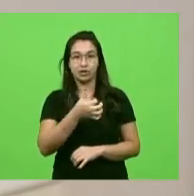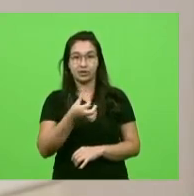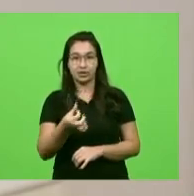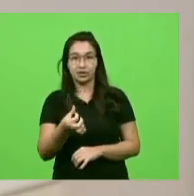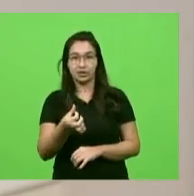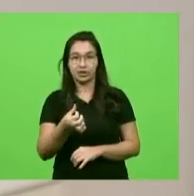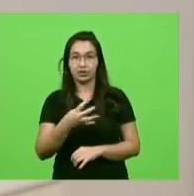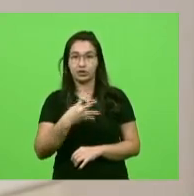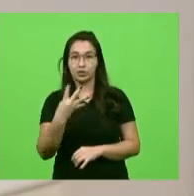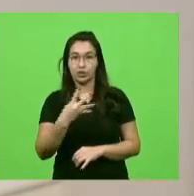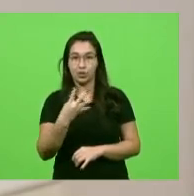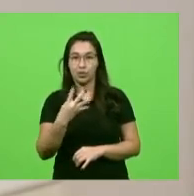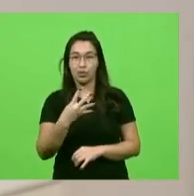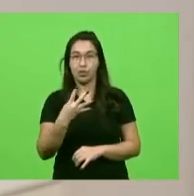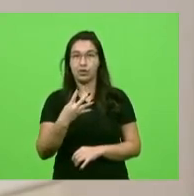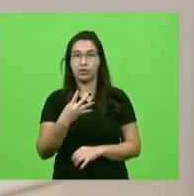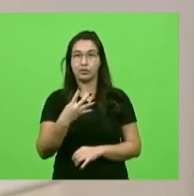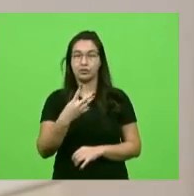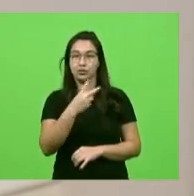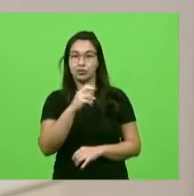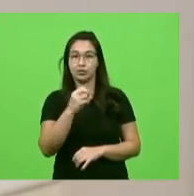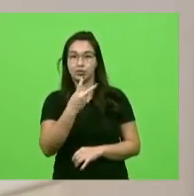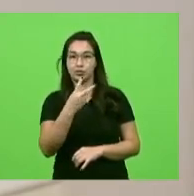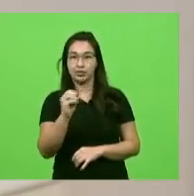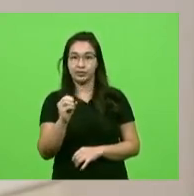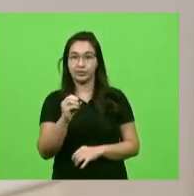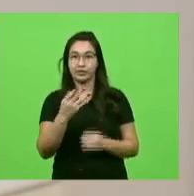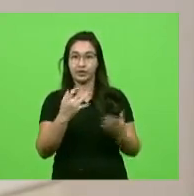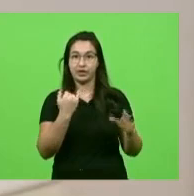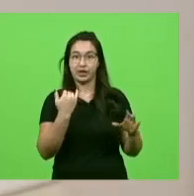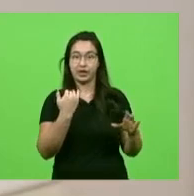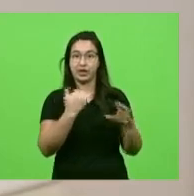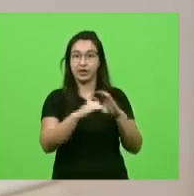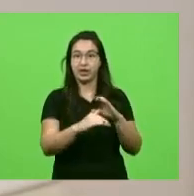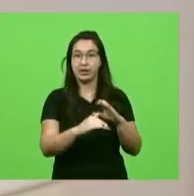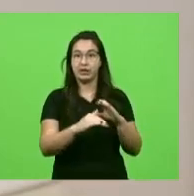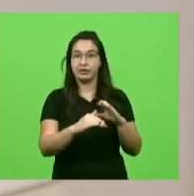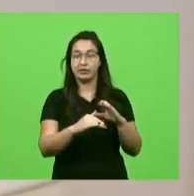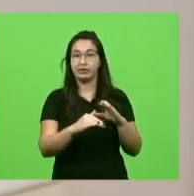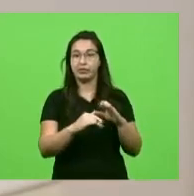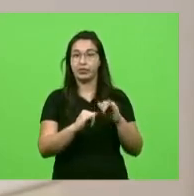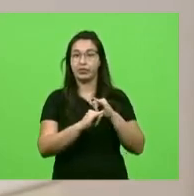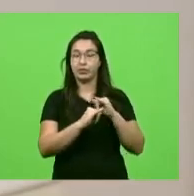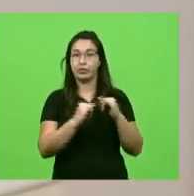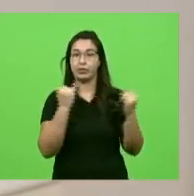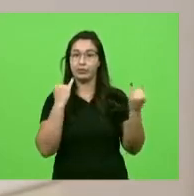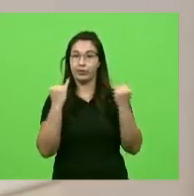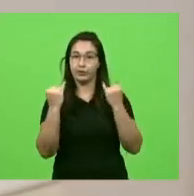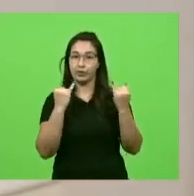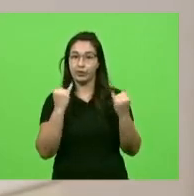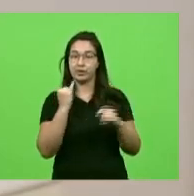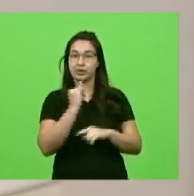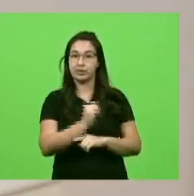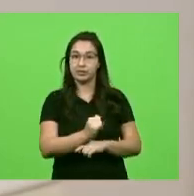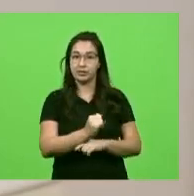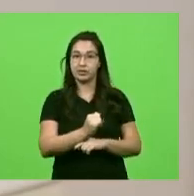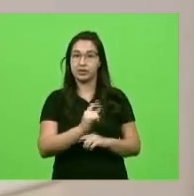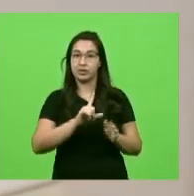16/4/2020, a contratada encaminhou contra a notificação, esclarecendo que, abre aspas, o atraso